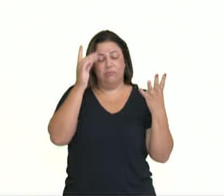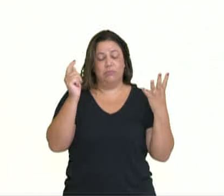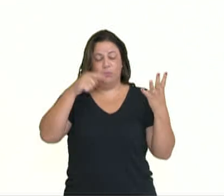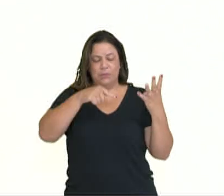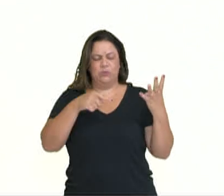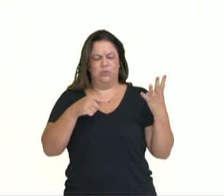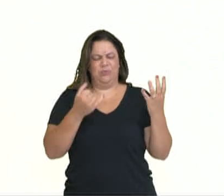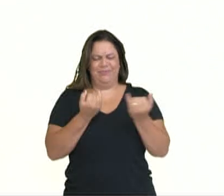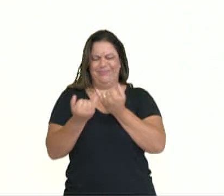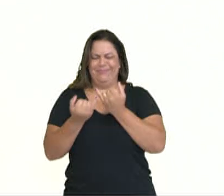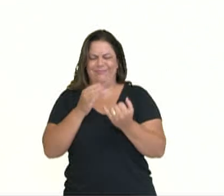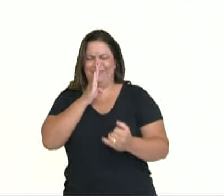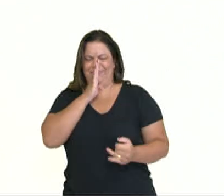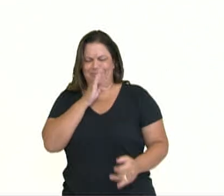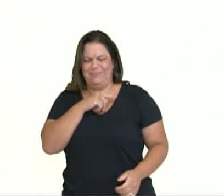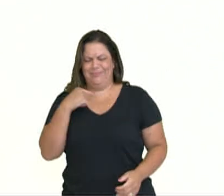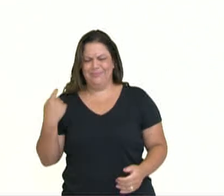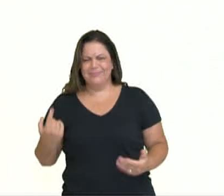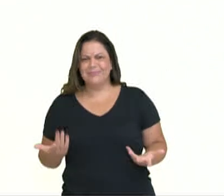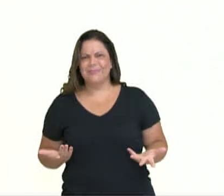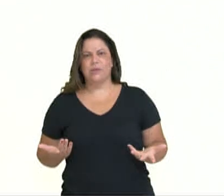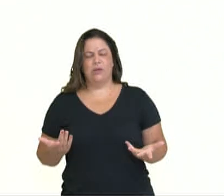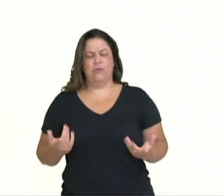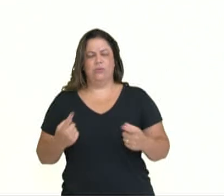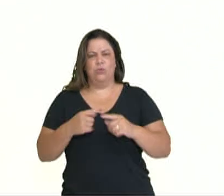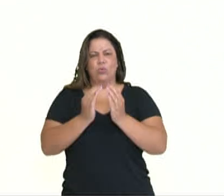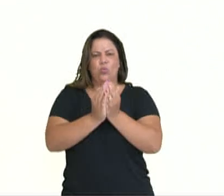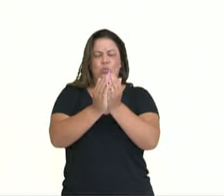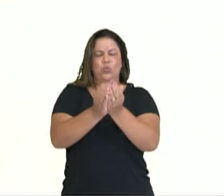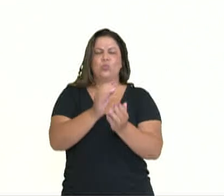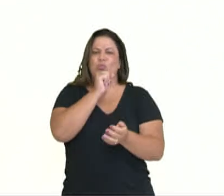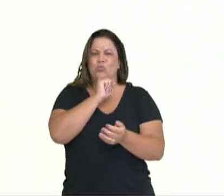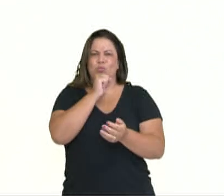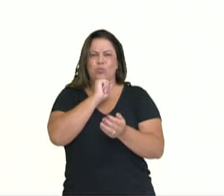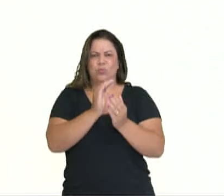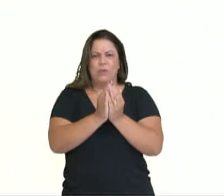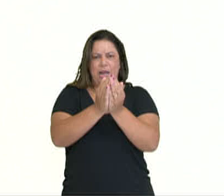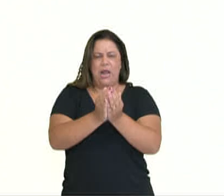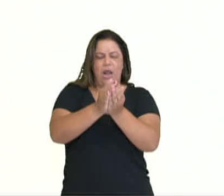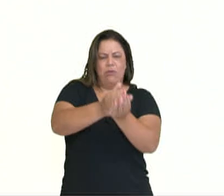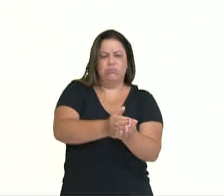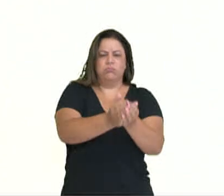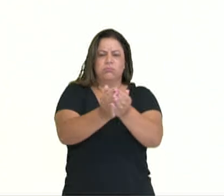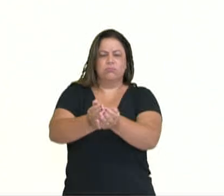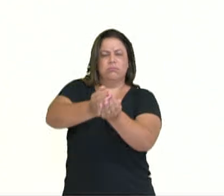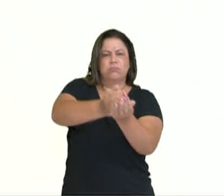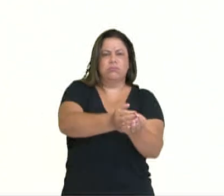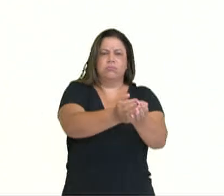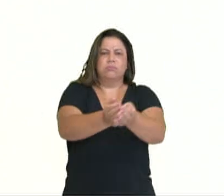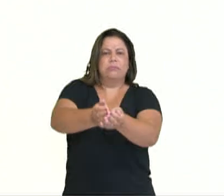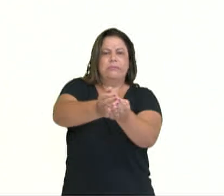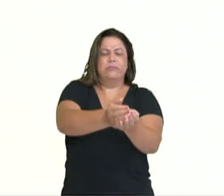como mortos, num antigo barco de mortos, deslizando na escuridão.